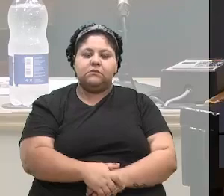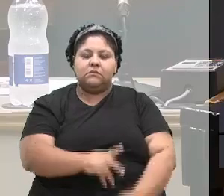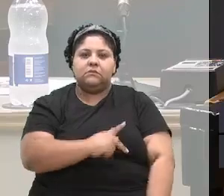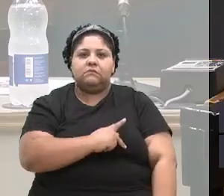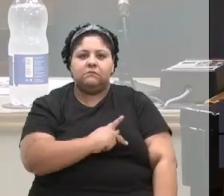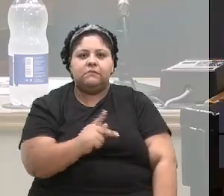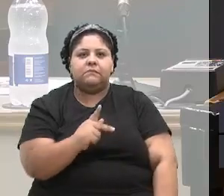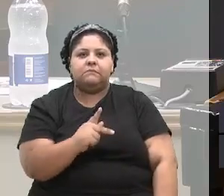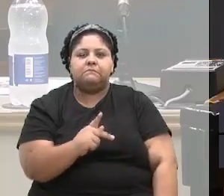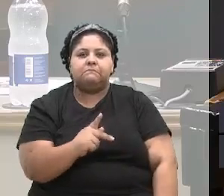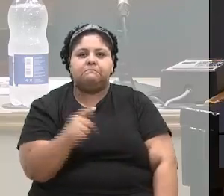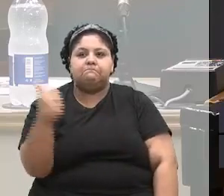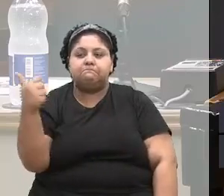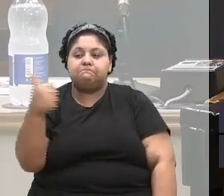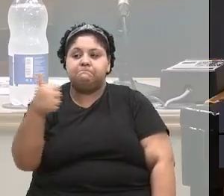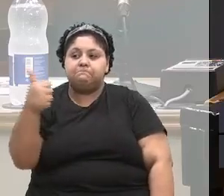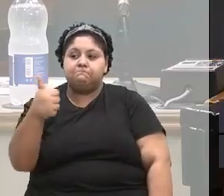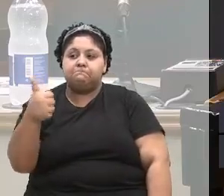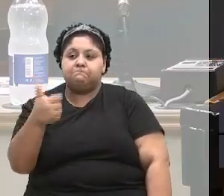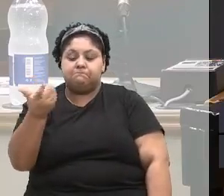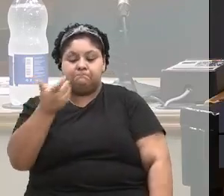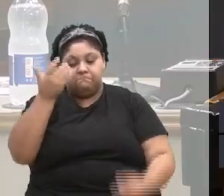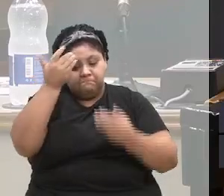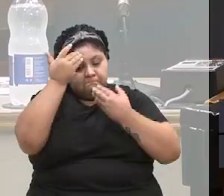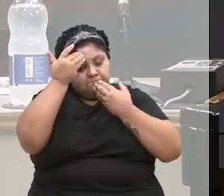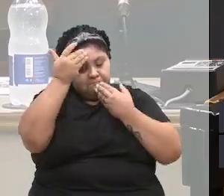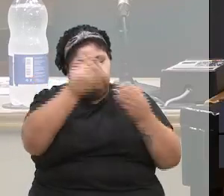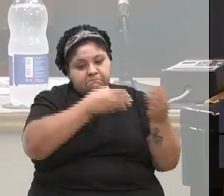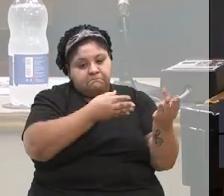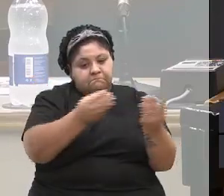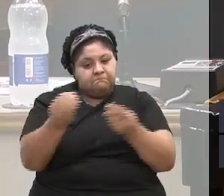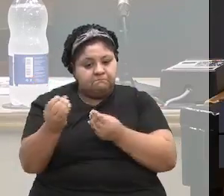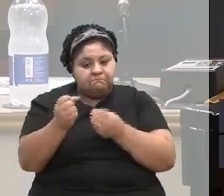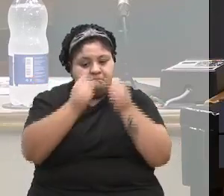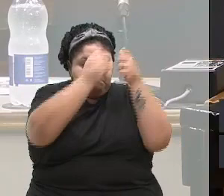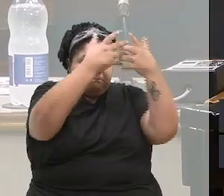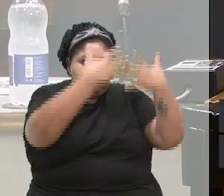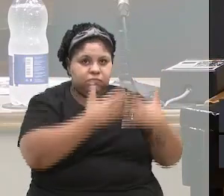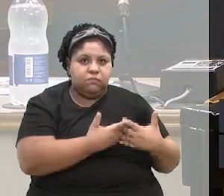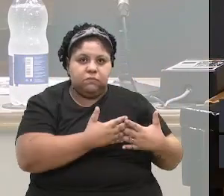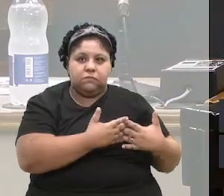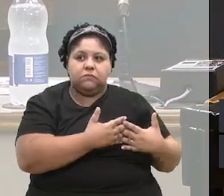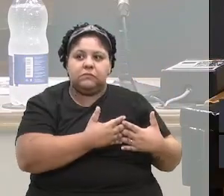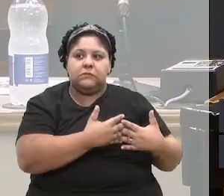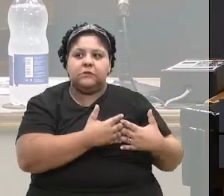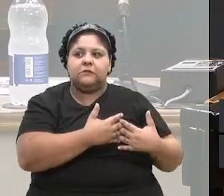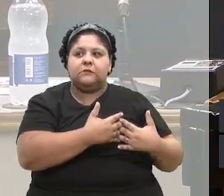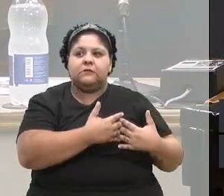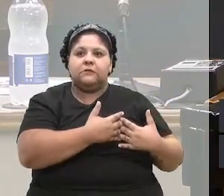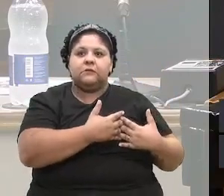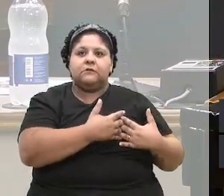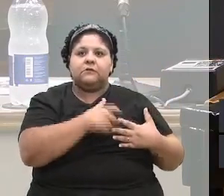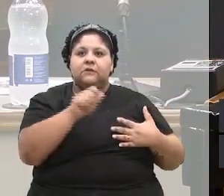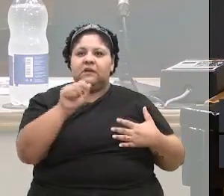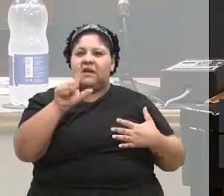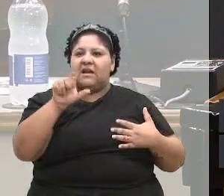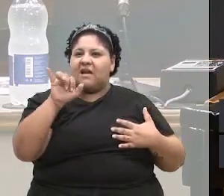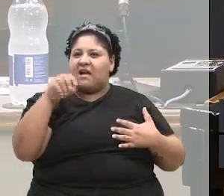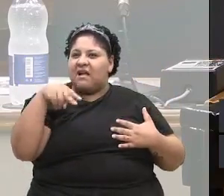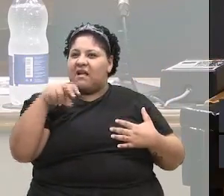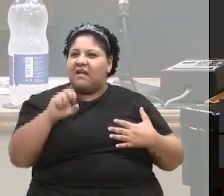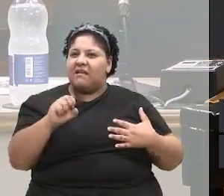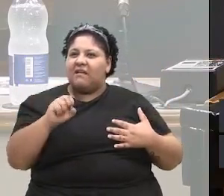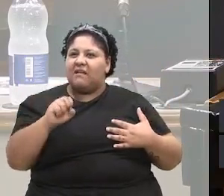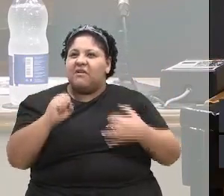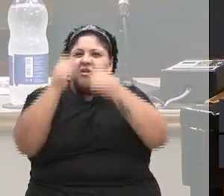Presidente, em primeiro momento, agradecer imensamente a exposição da Aline pelas